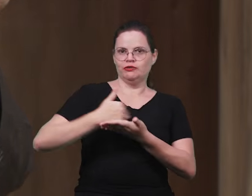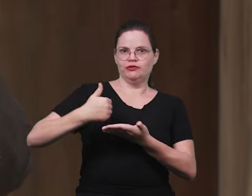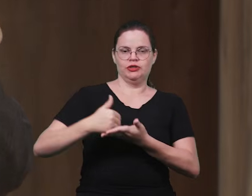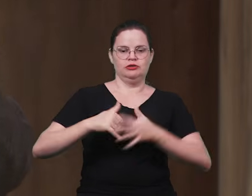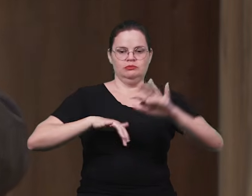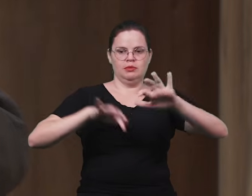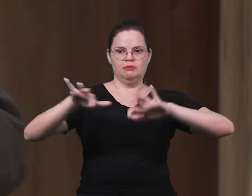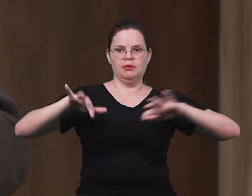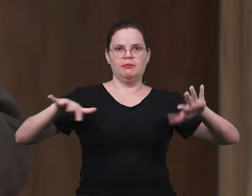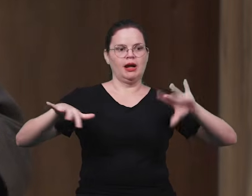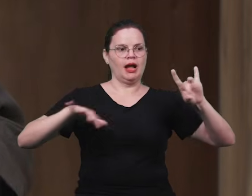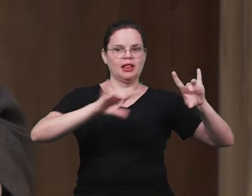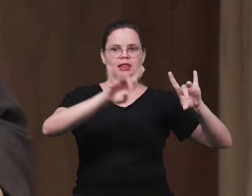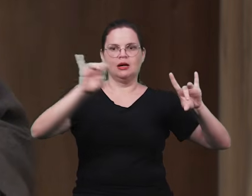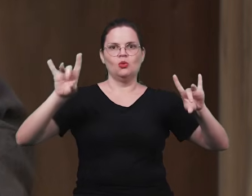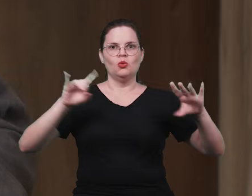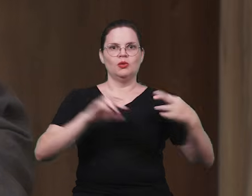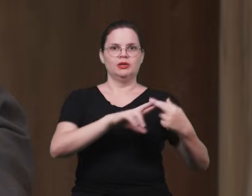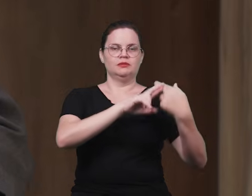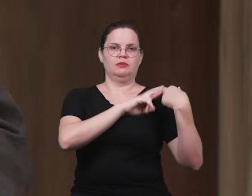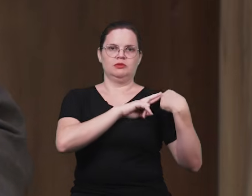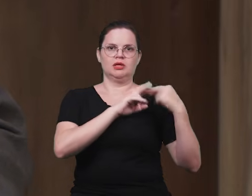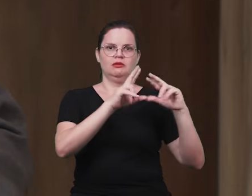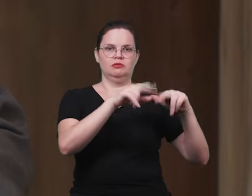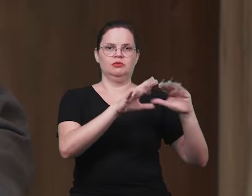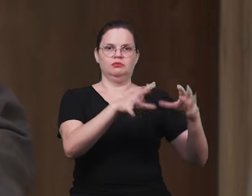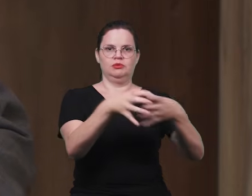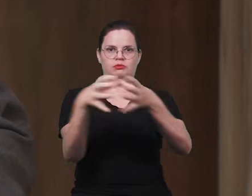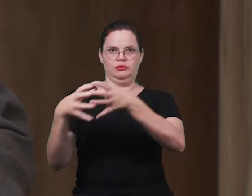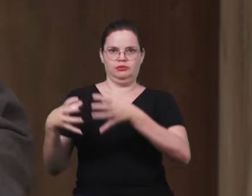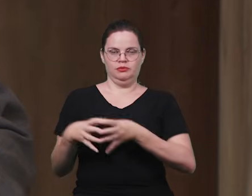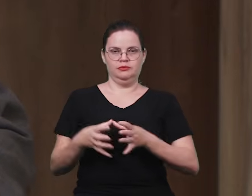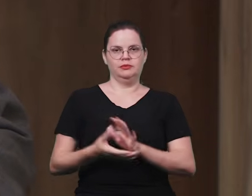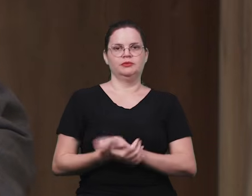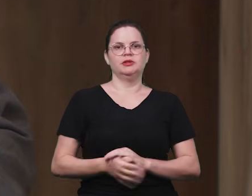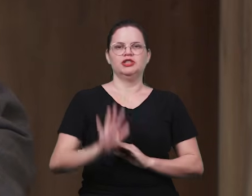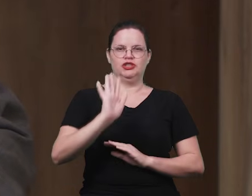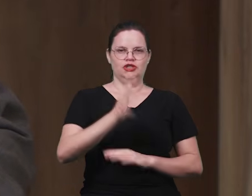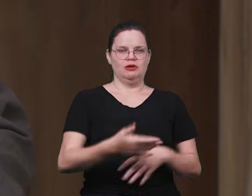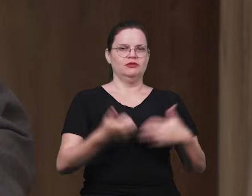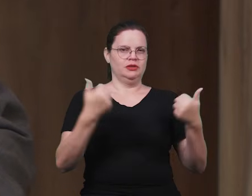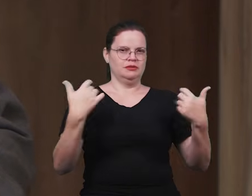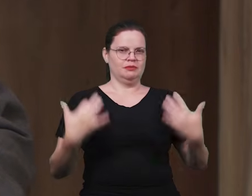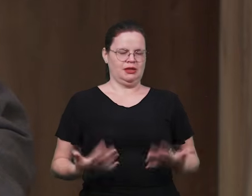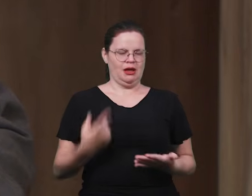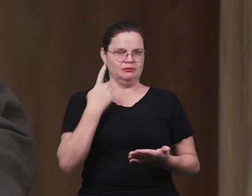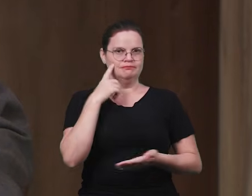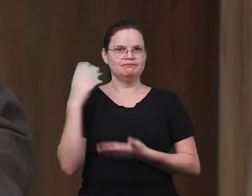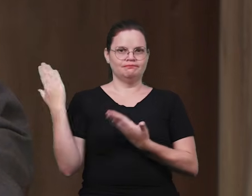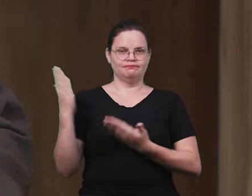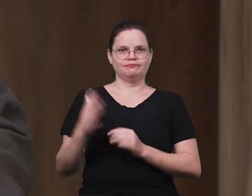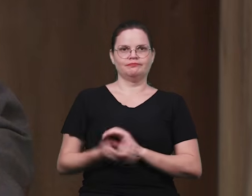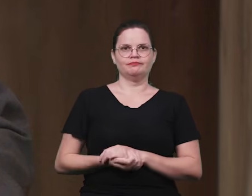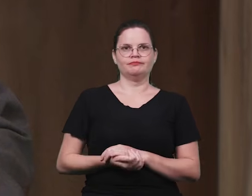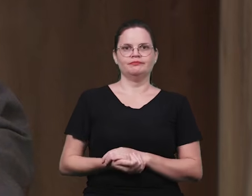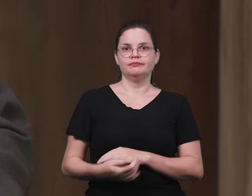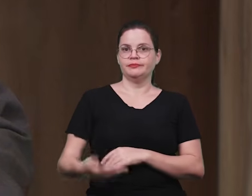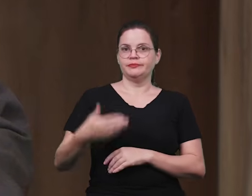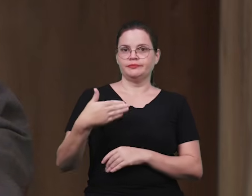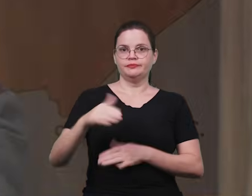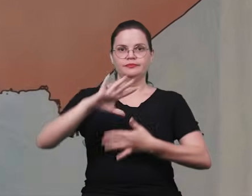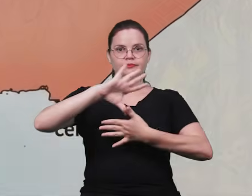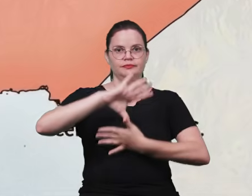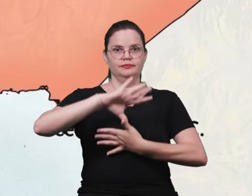nessas partes comentadas pelo pastor Gerson e que vamos mostrar no próximo